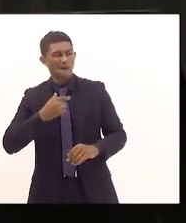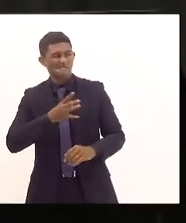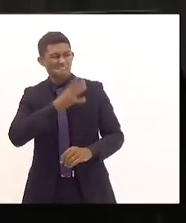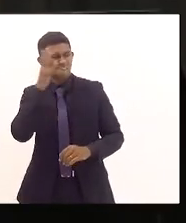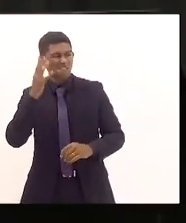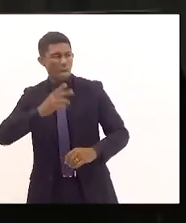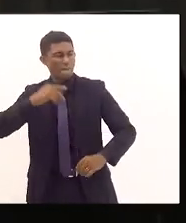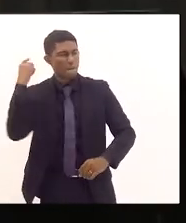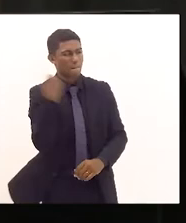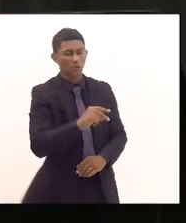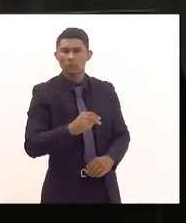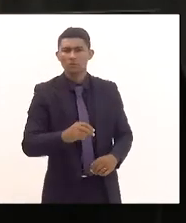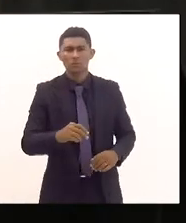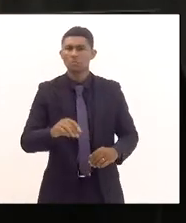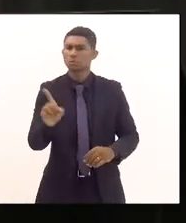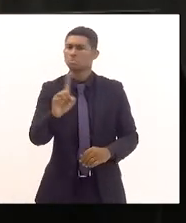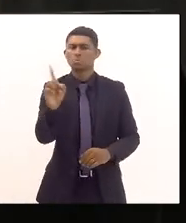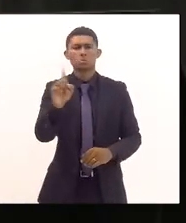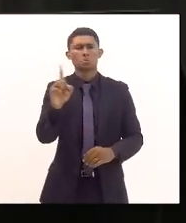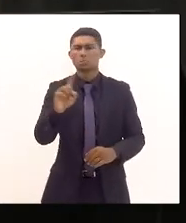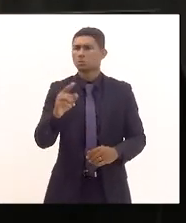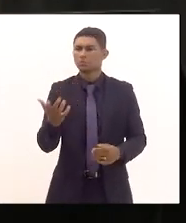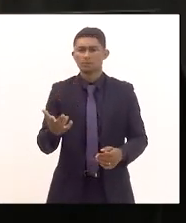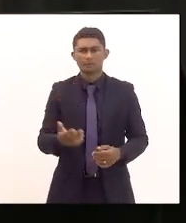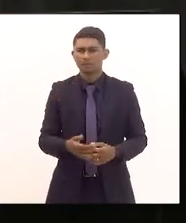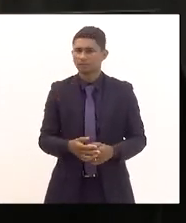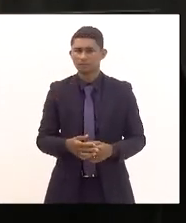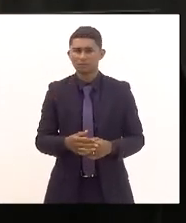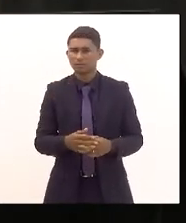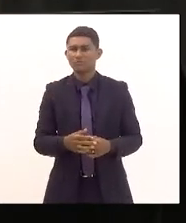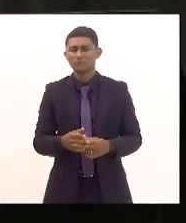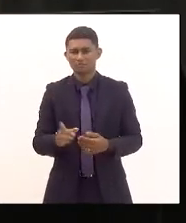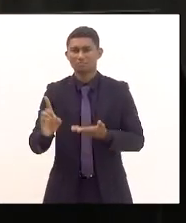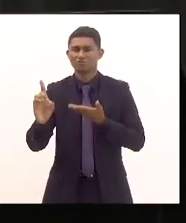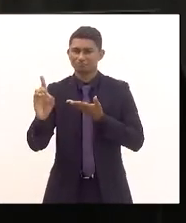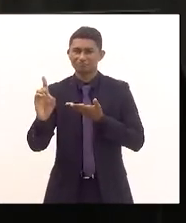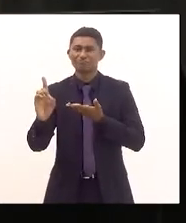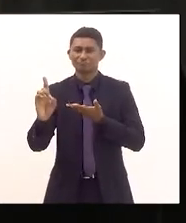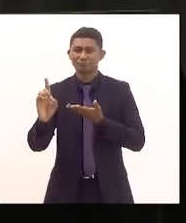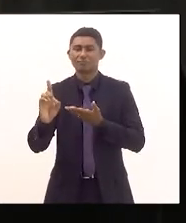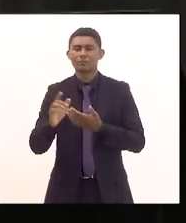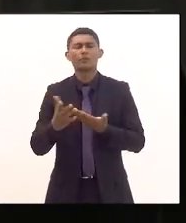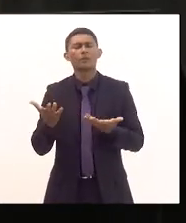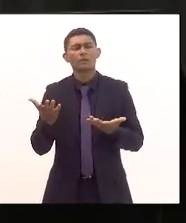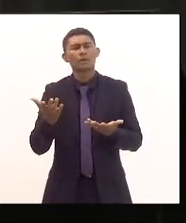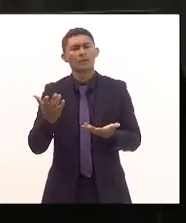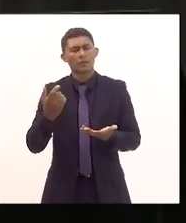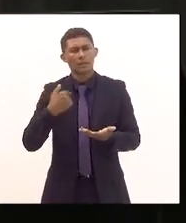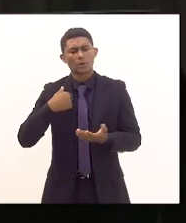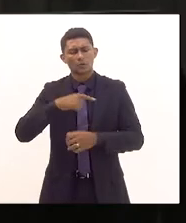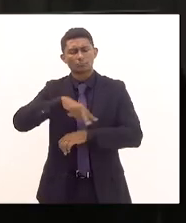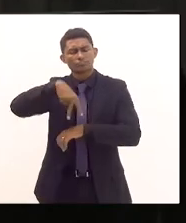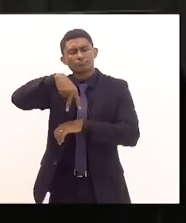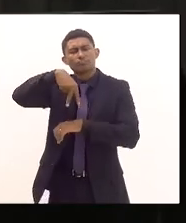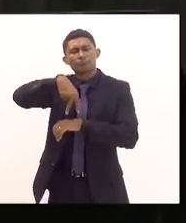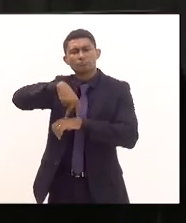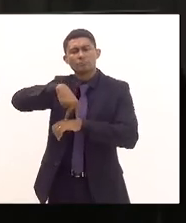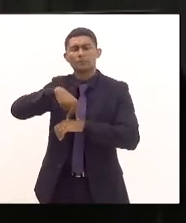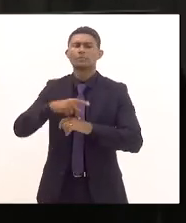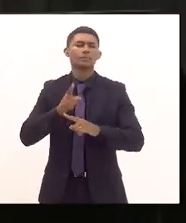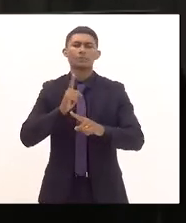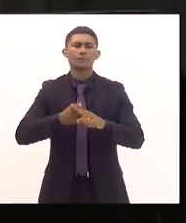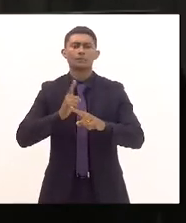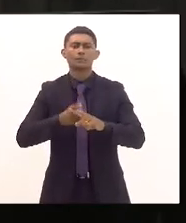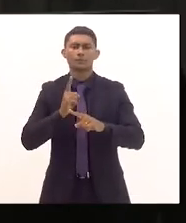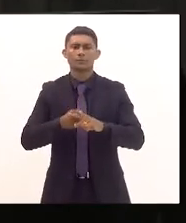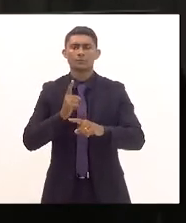enfim Nada justifica o que foi feito com servidor público agora o que me traz na Tribuna além de